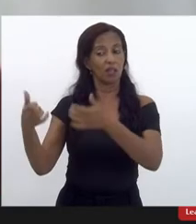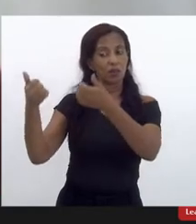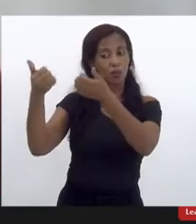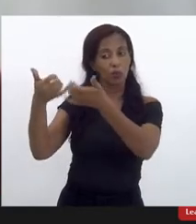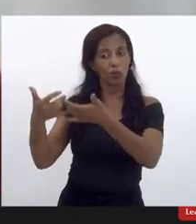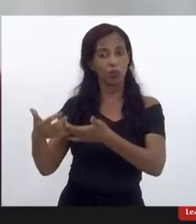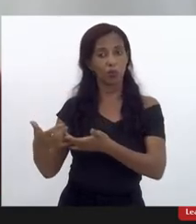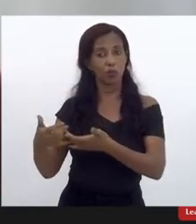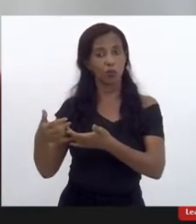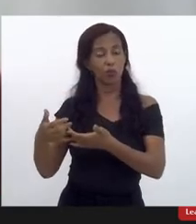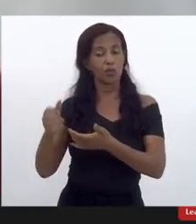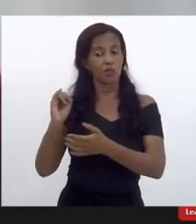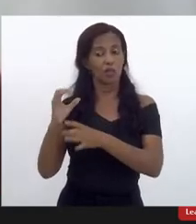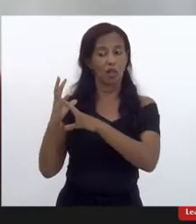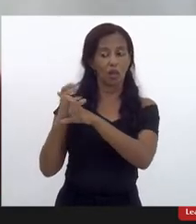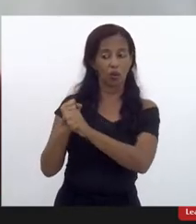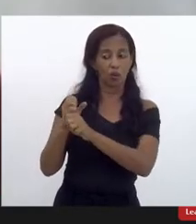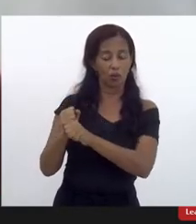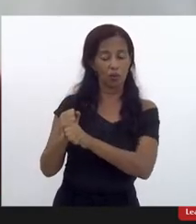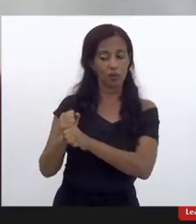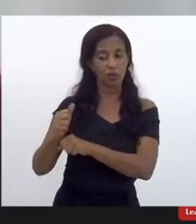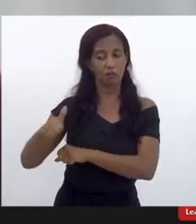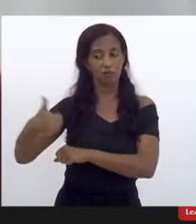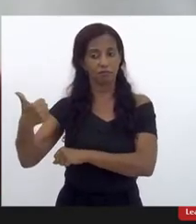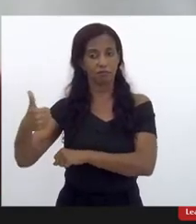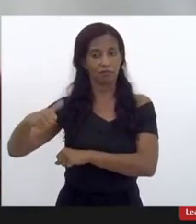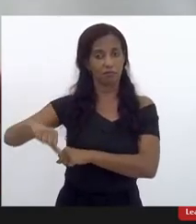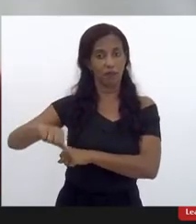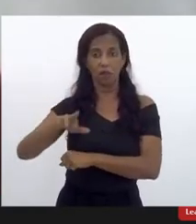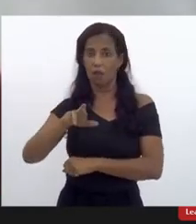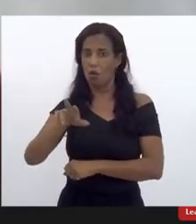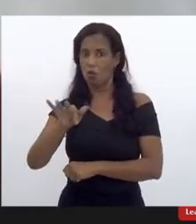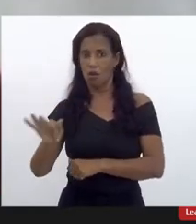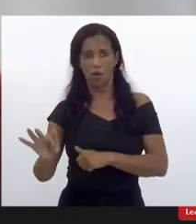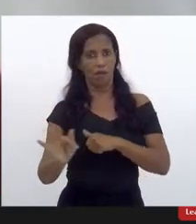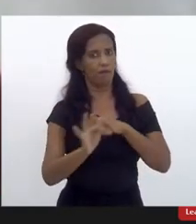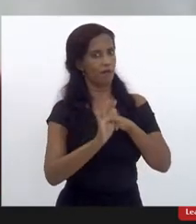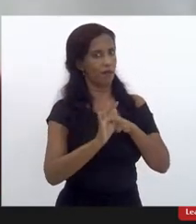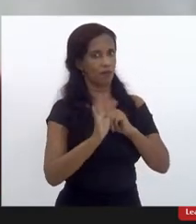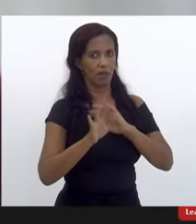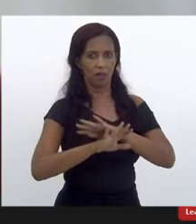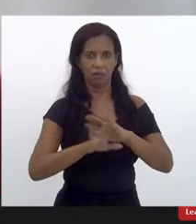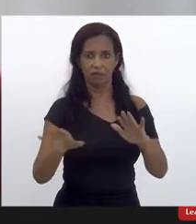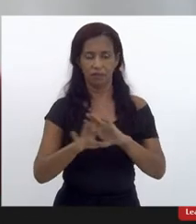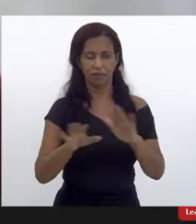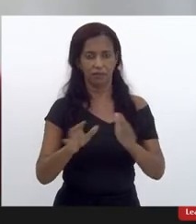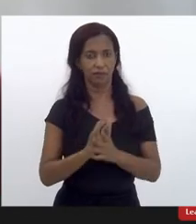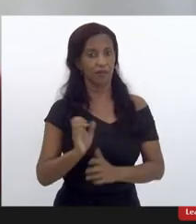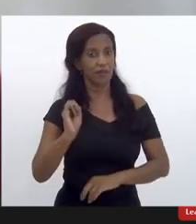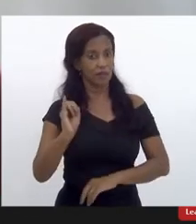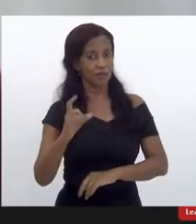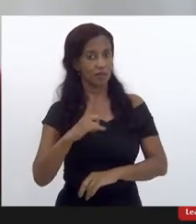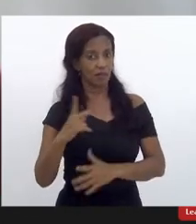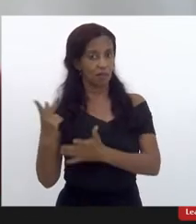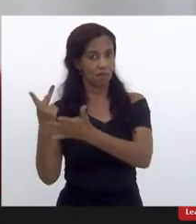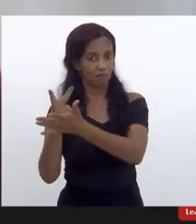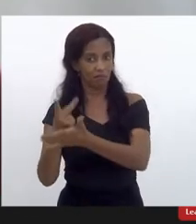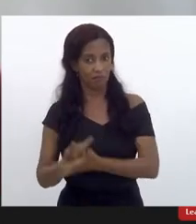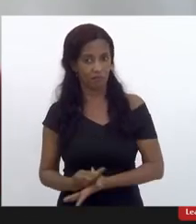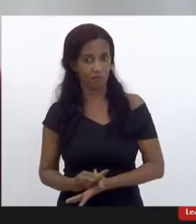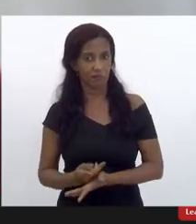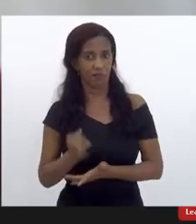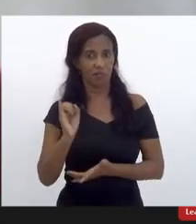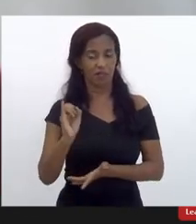se há ou não acumulação lícita ou ilícita não é a rede FAETEC. Infelizmente, não é a rede FAETEC. Se há